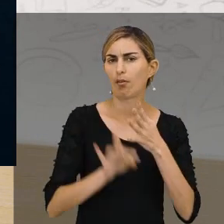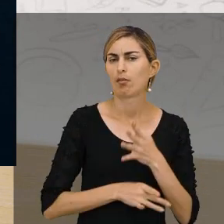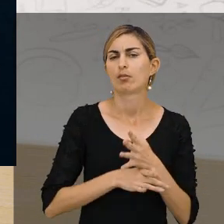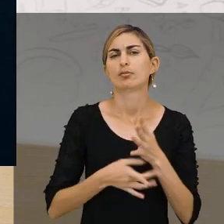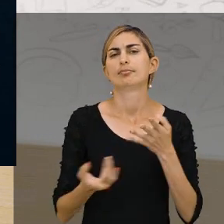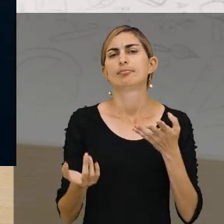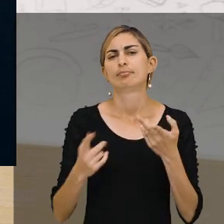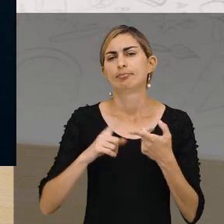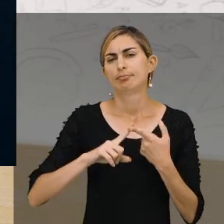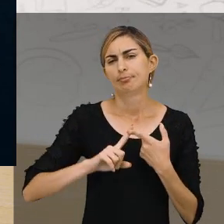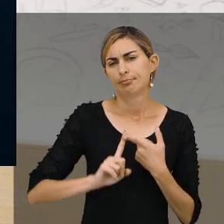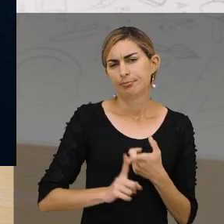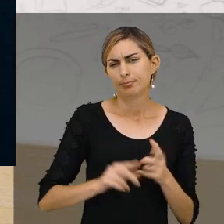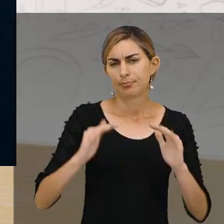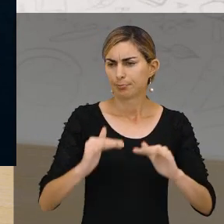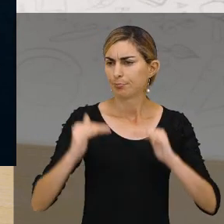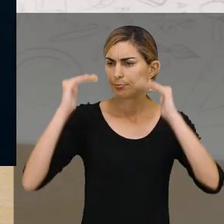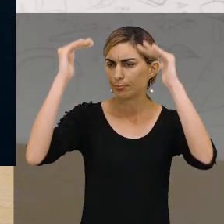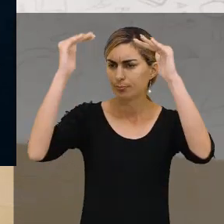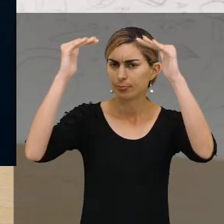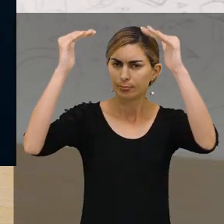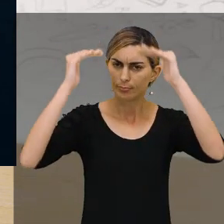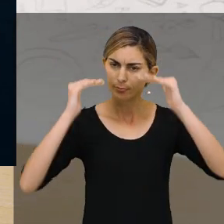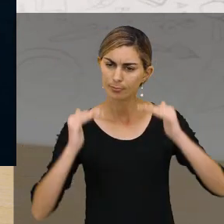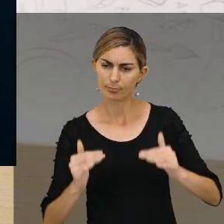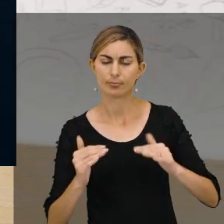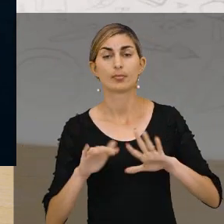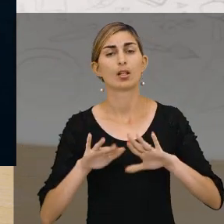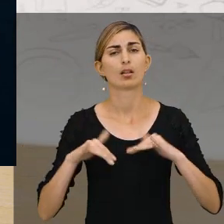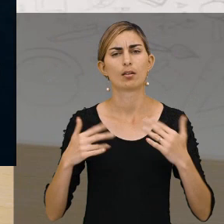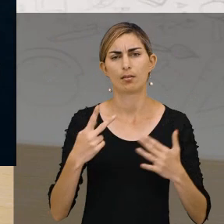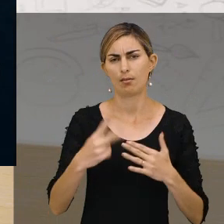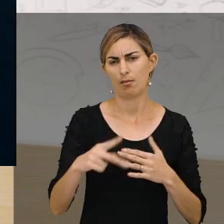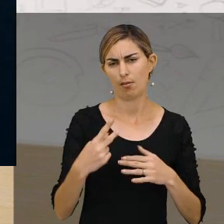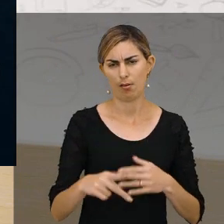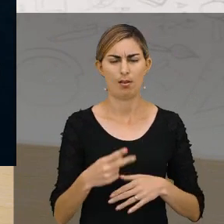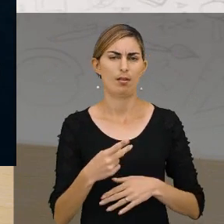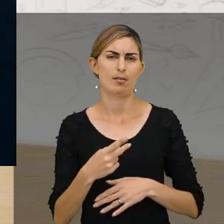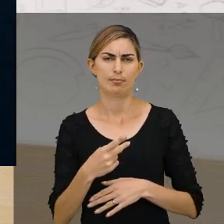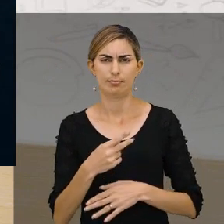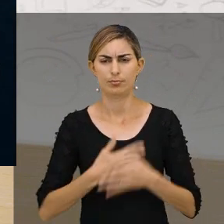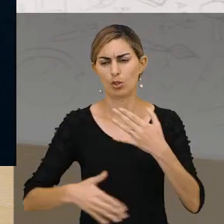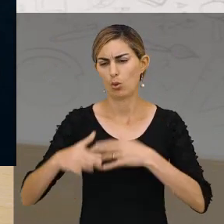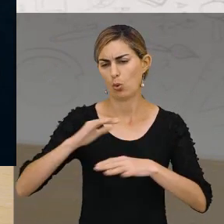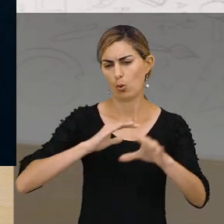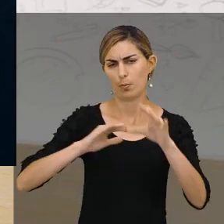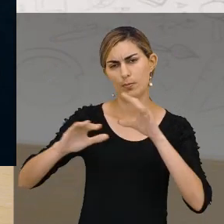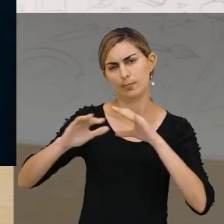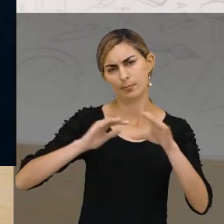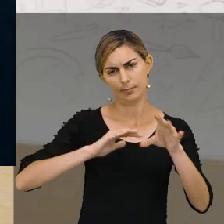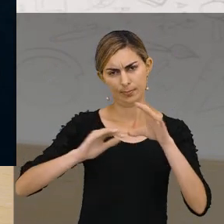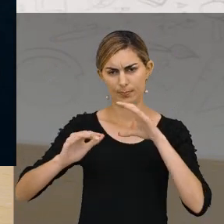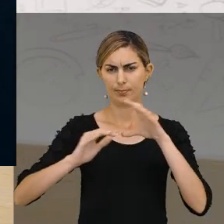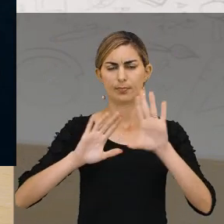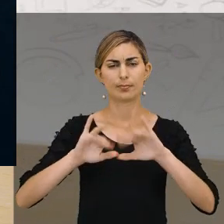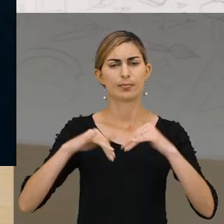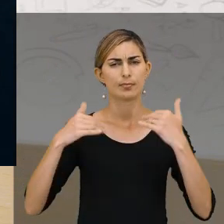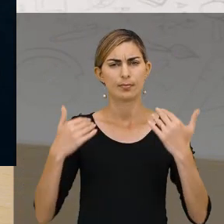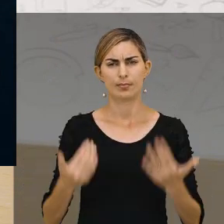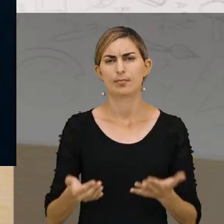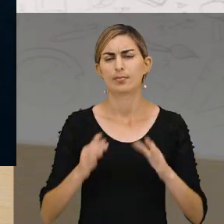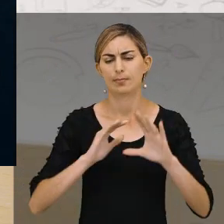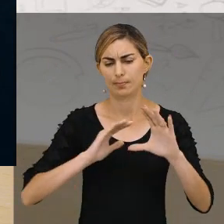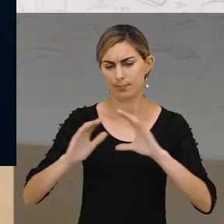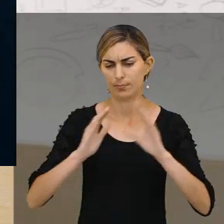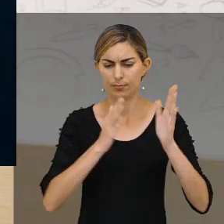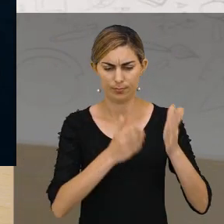as categorias, as hierarquias e como elas se comunicam. Então,